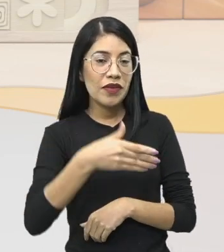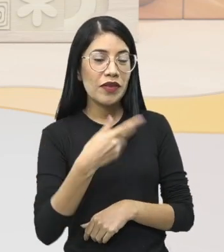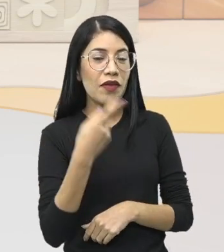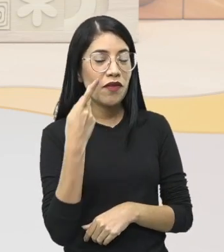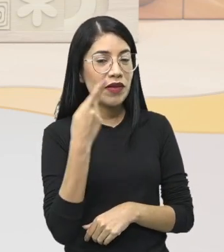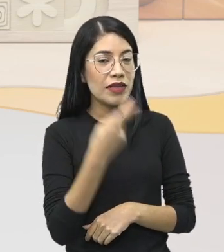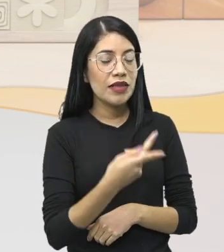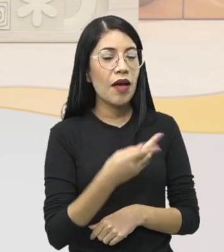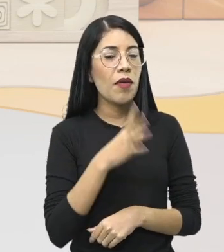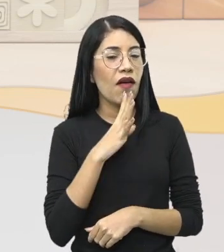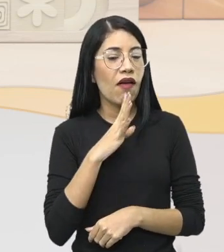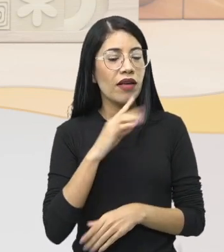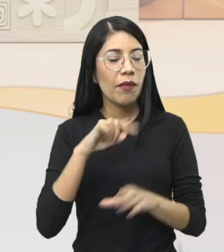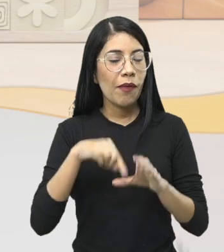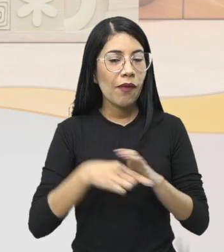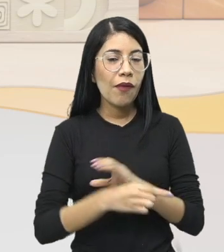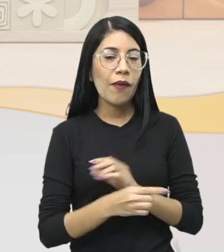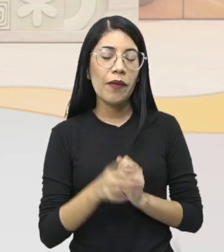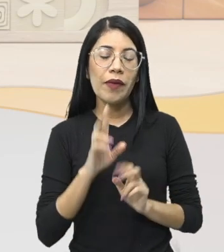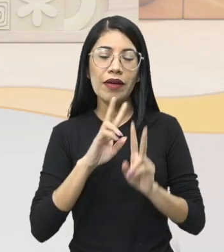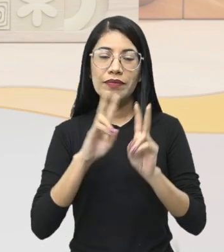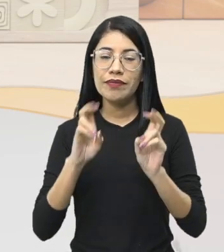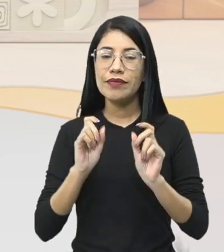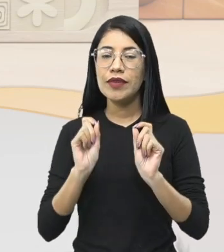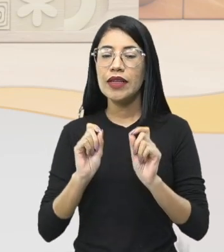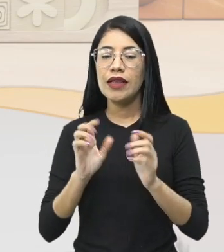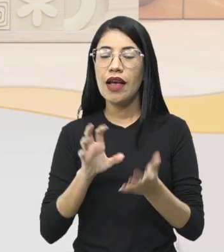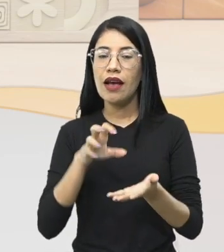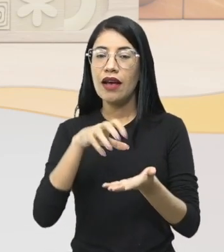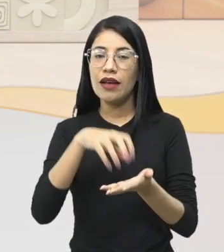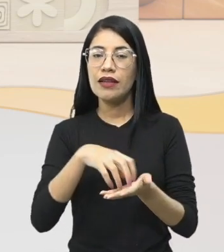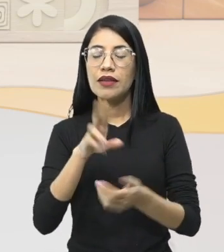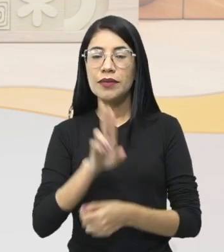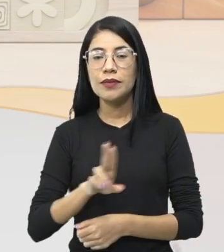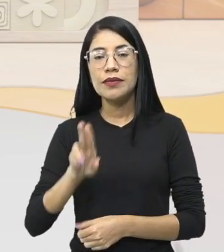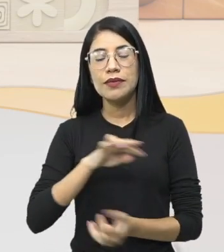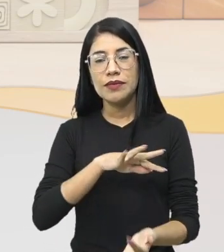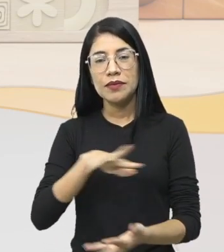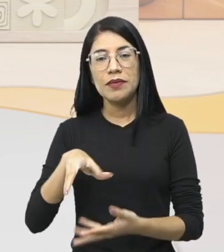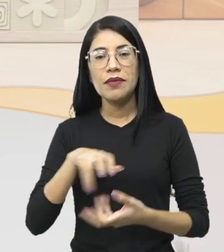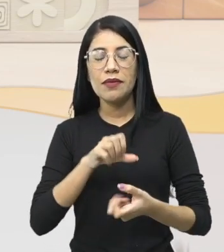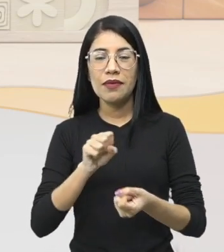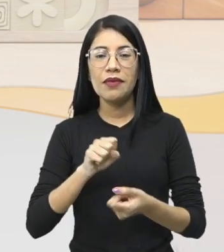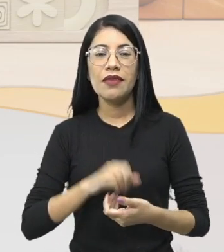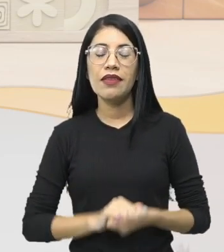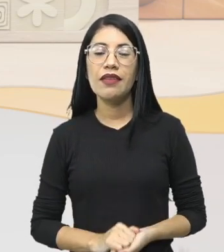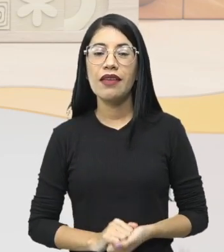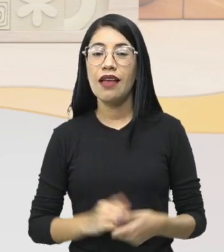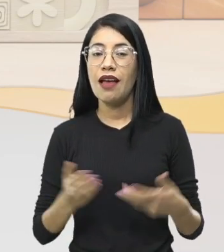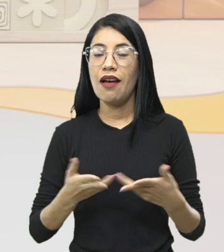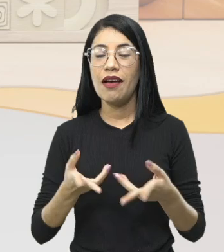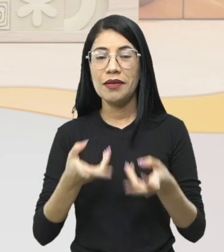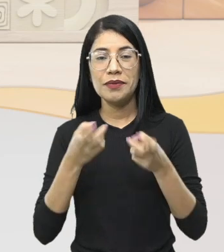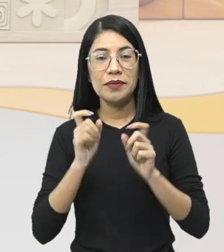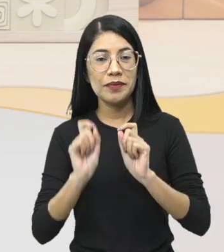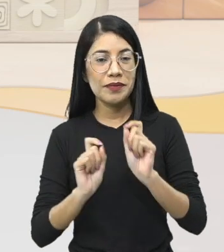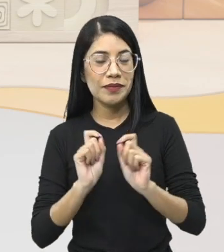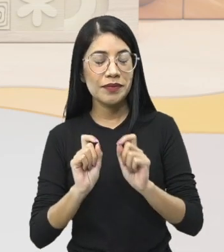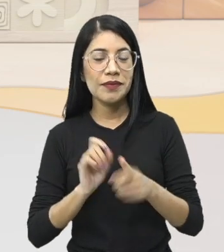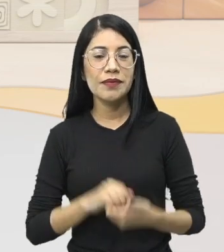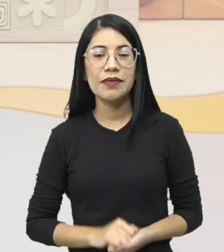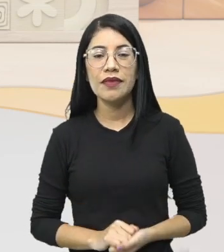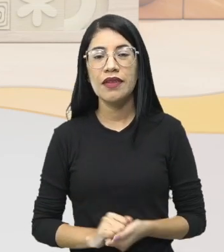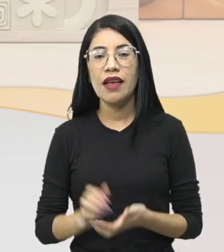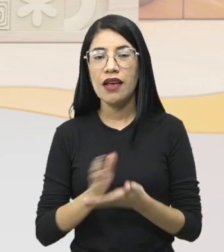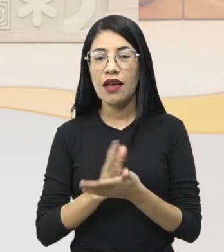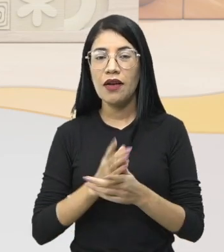fora, para ter o conhecimento, no caso aí, dentro dessa unidade de uso sustentável. Vamos observar agora